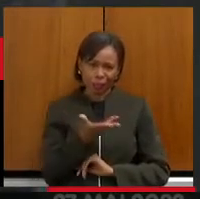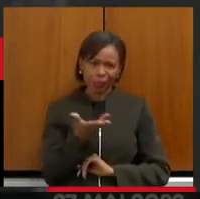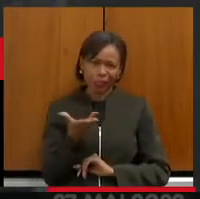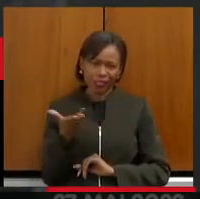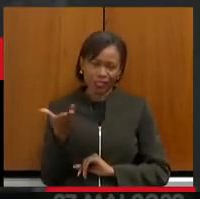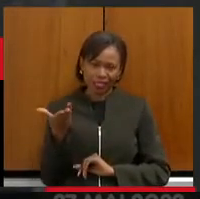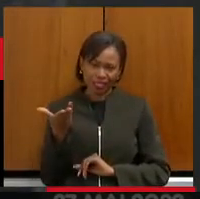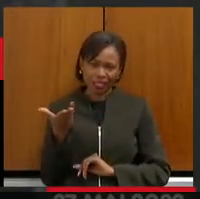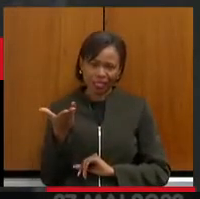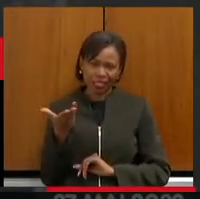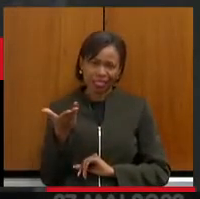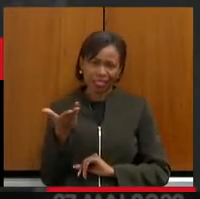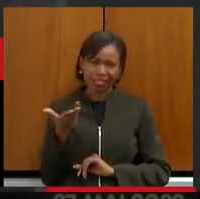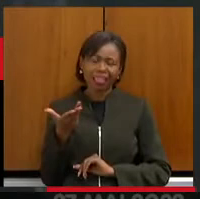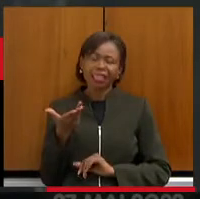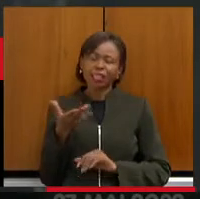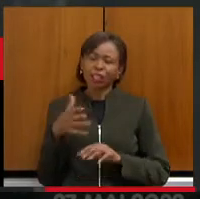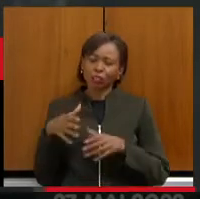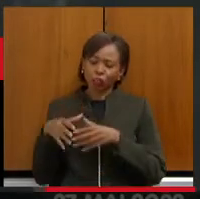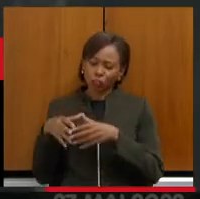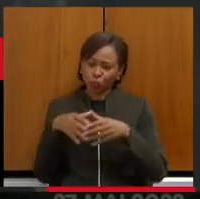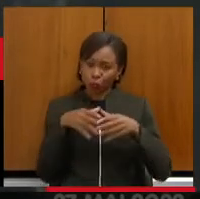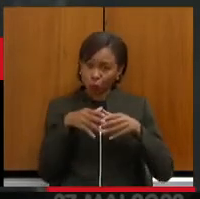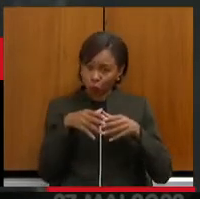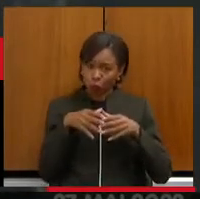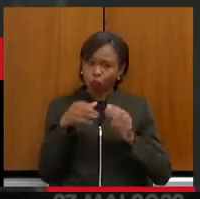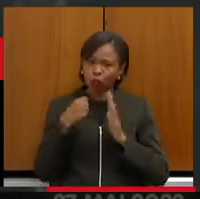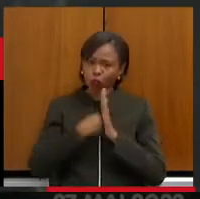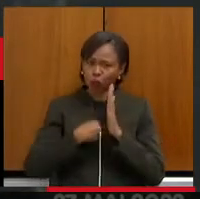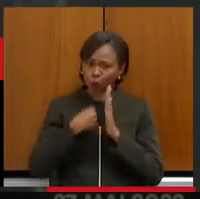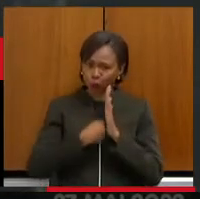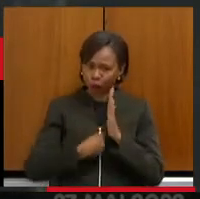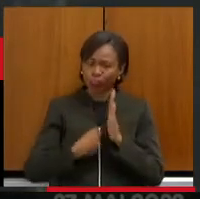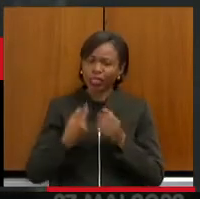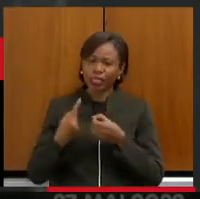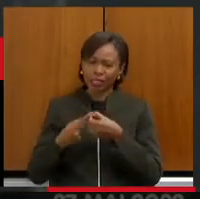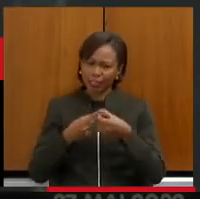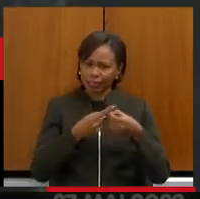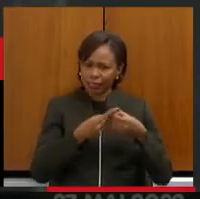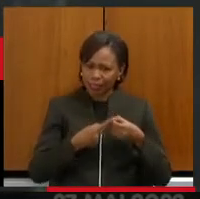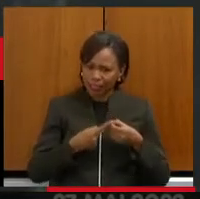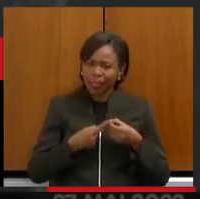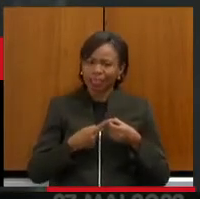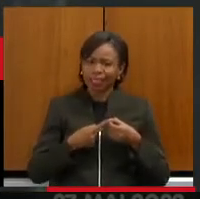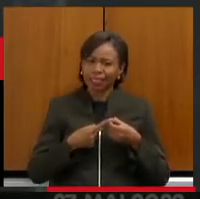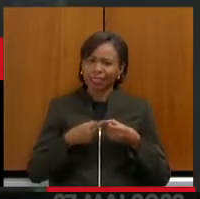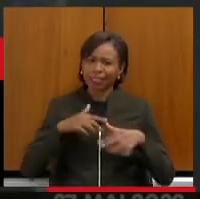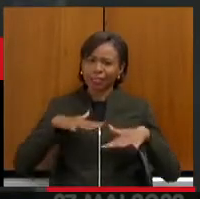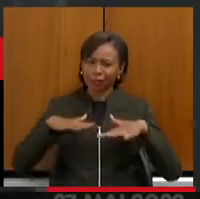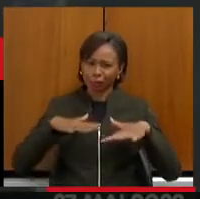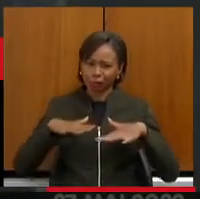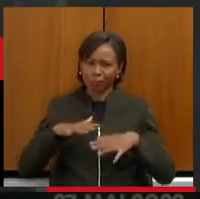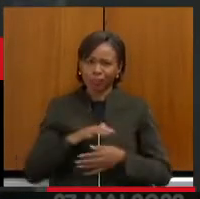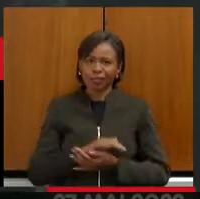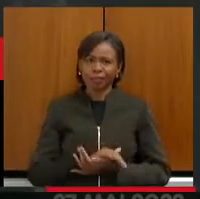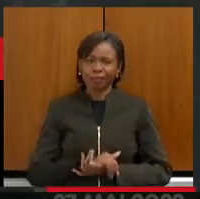nas frentes de luta em nossas cidades em nossas comunidades e movimentos e